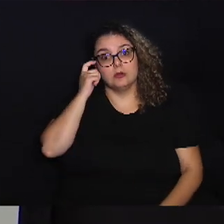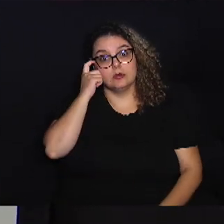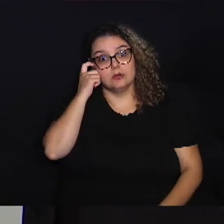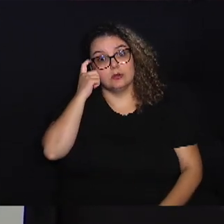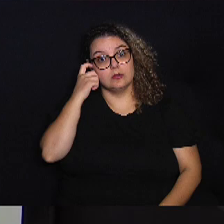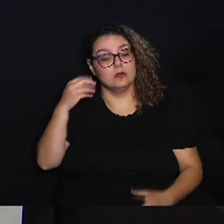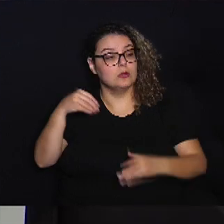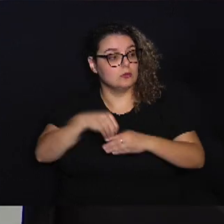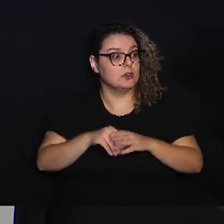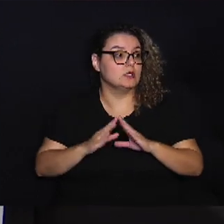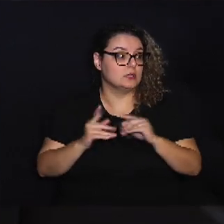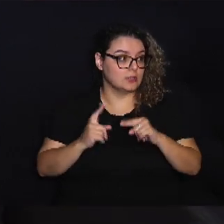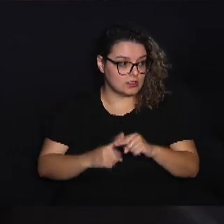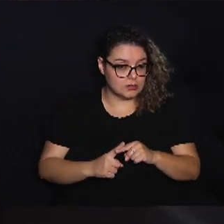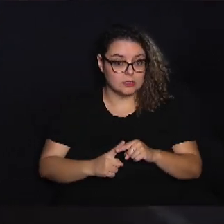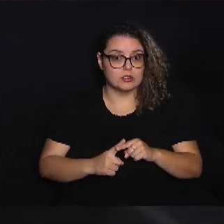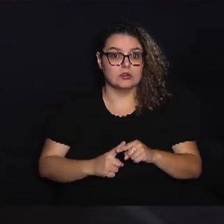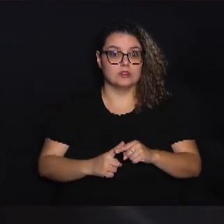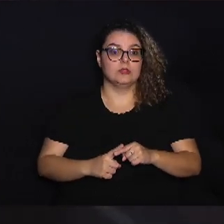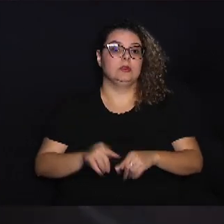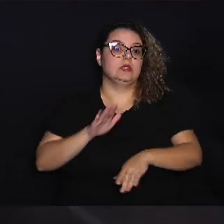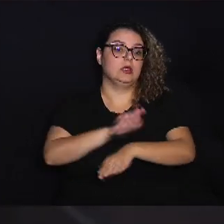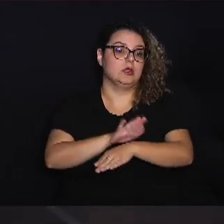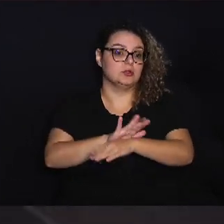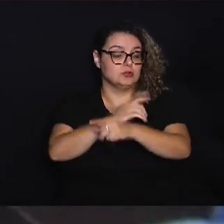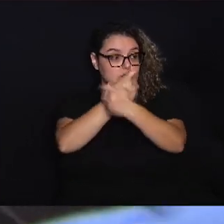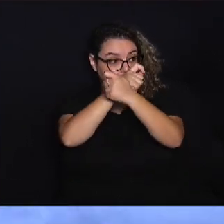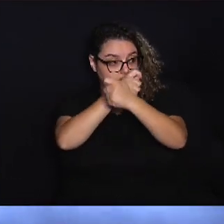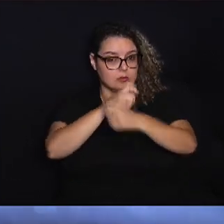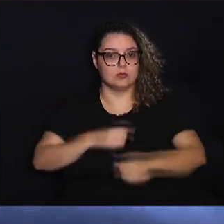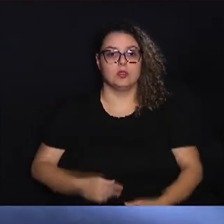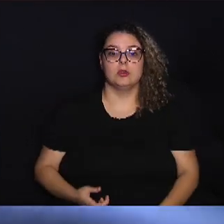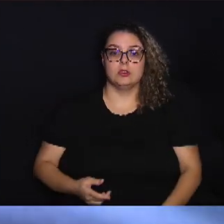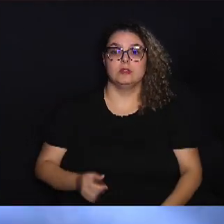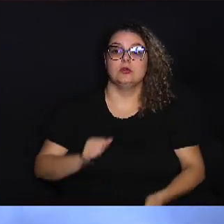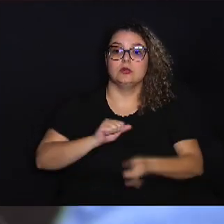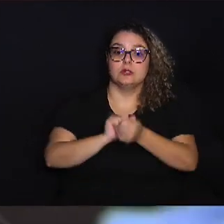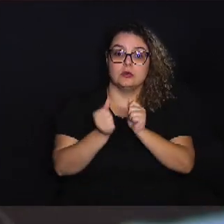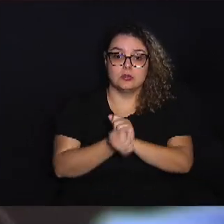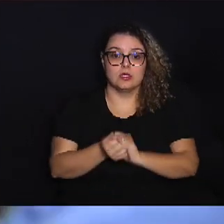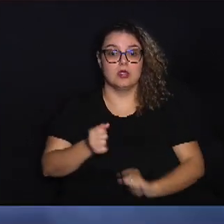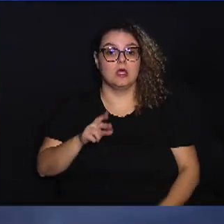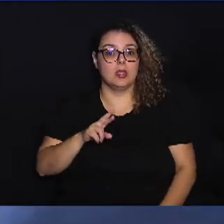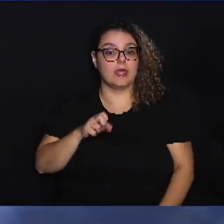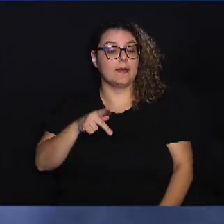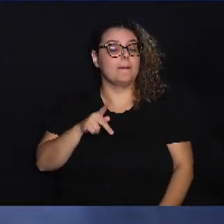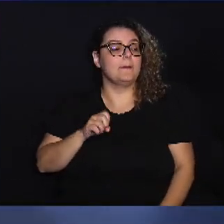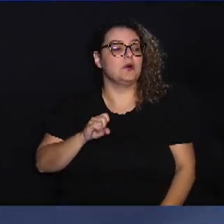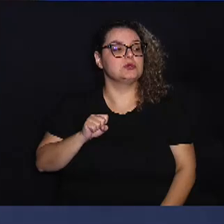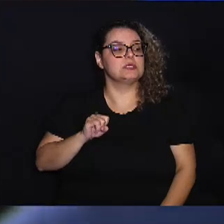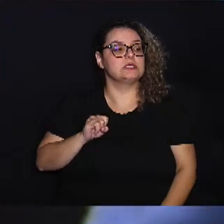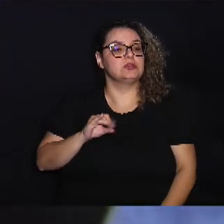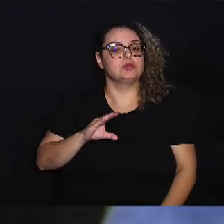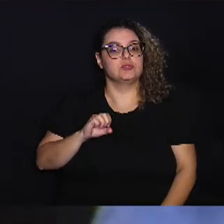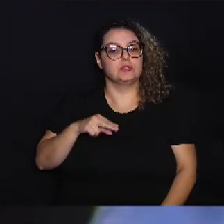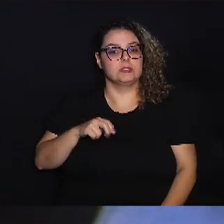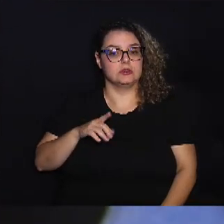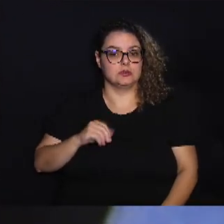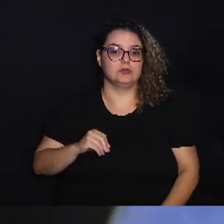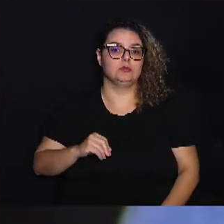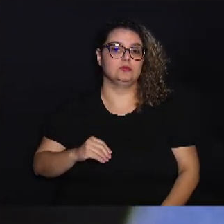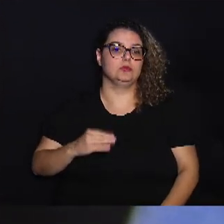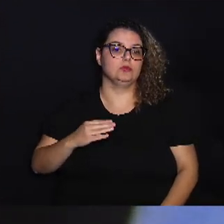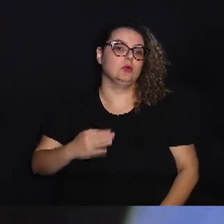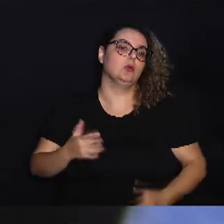da mantenedora do Hospital da PUC, a gente está reposicionando o banco de leite para que a gente consiga dar a ele